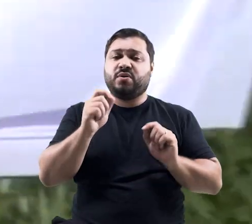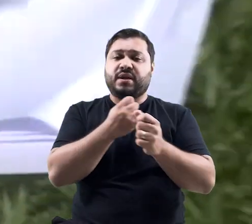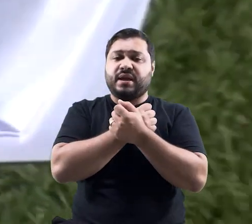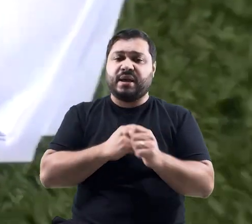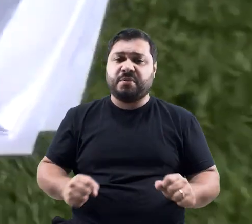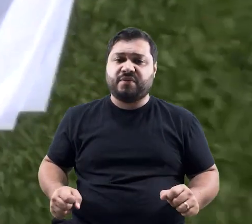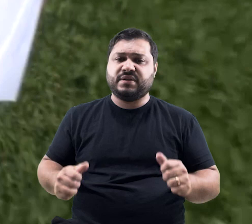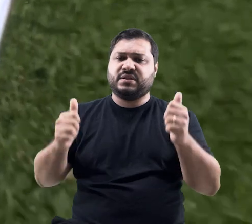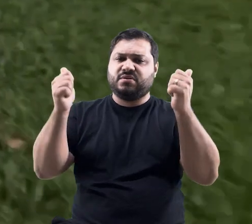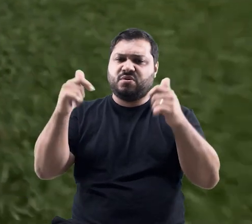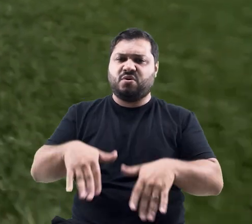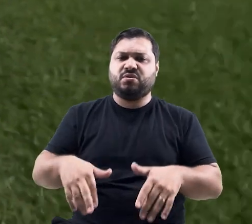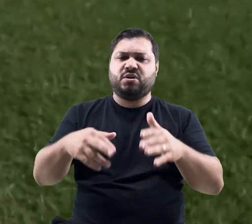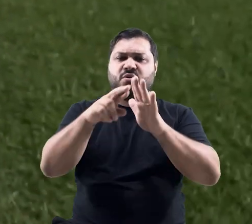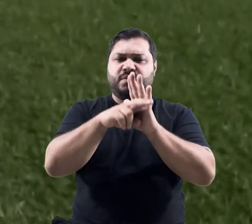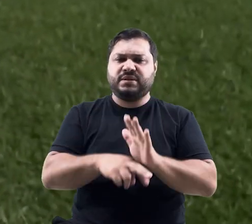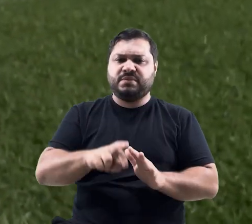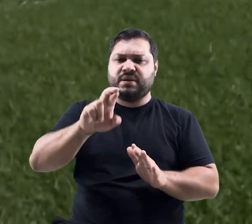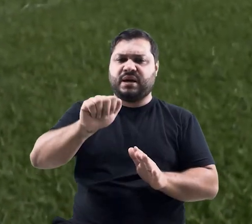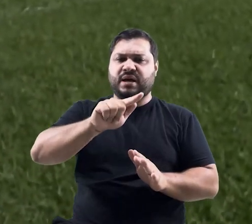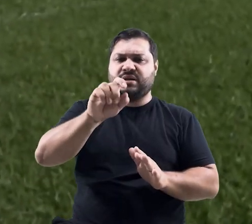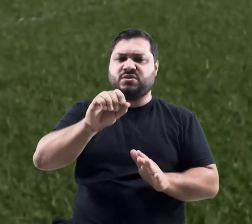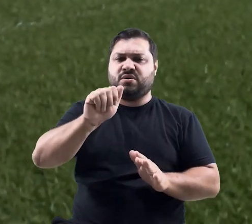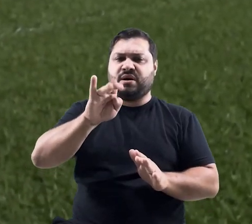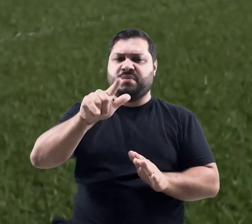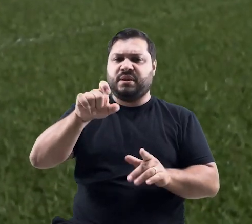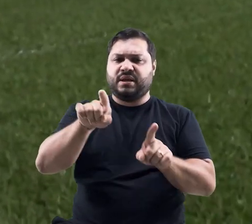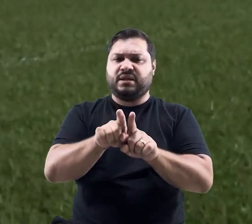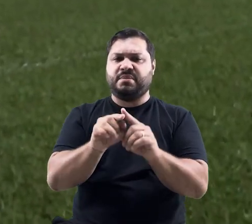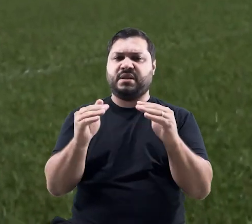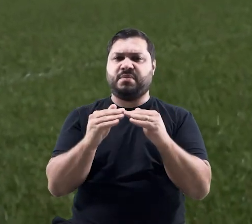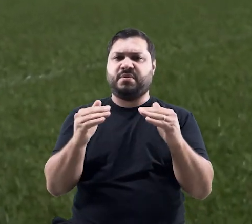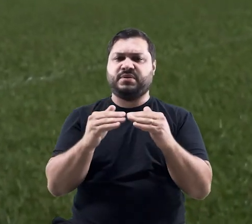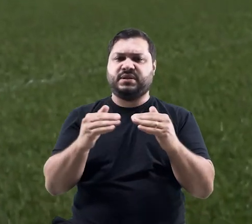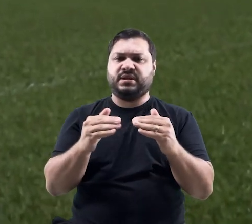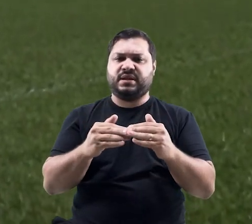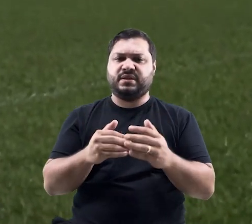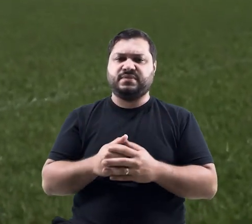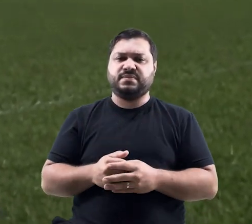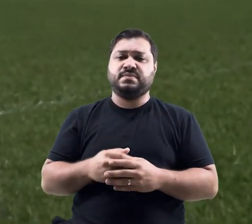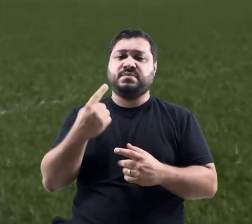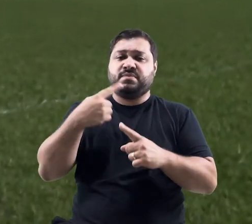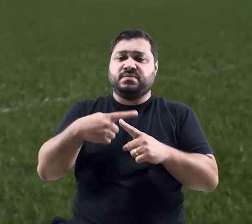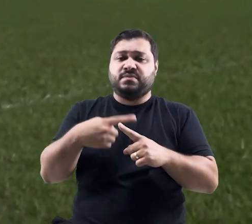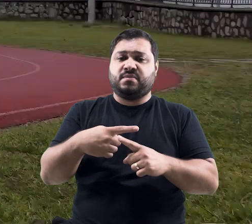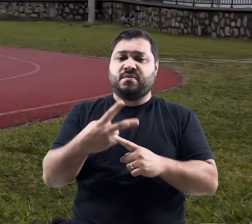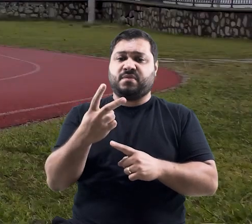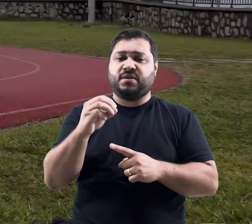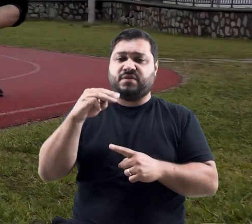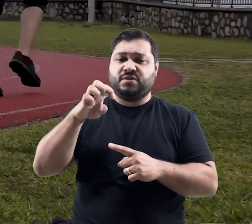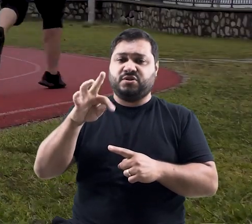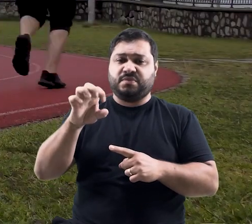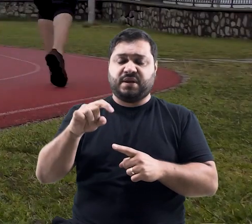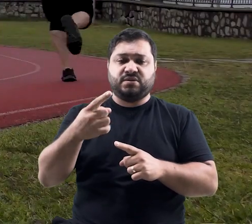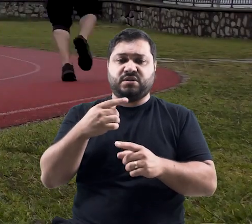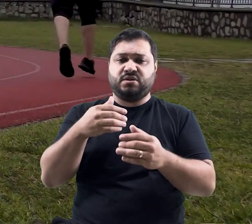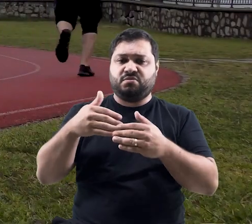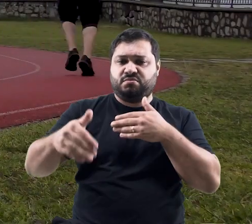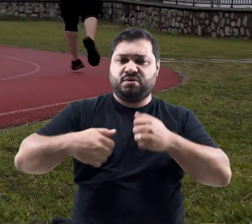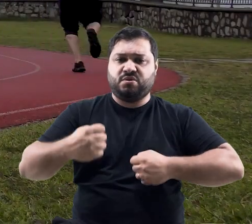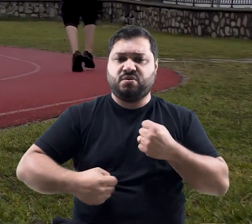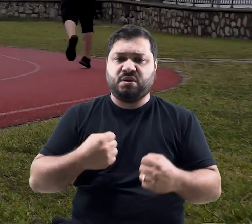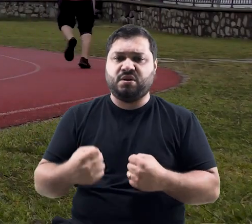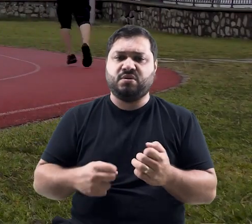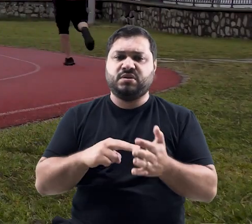Ele alegou que a reprovação fere os princípios da razoabilidade e da proporcionalidade, uma vez que os 20 metros